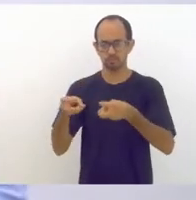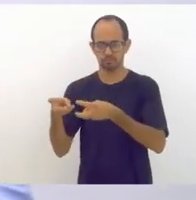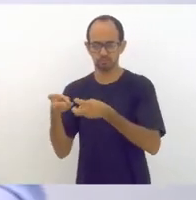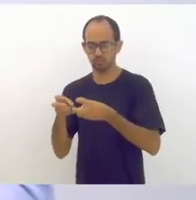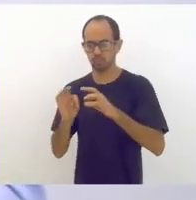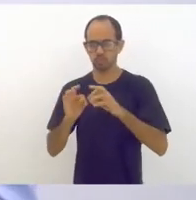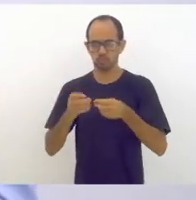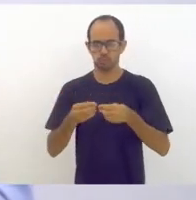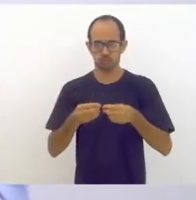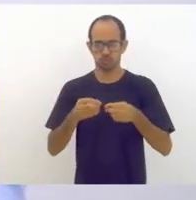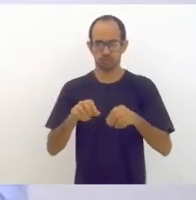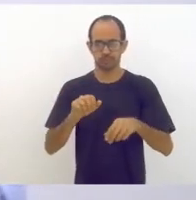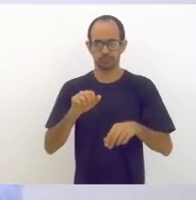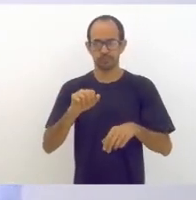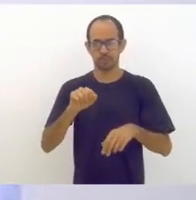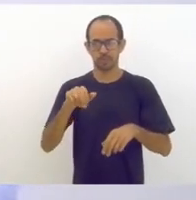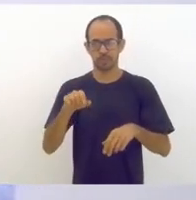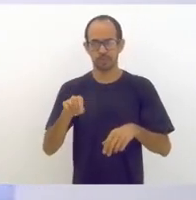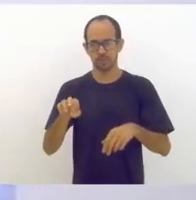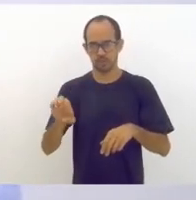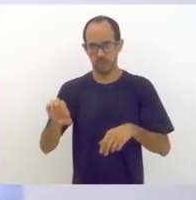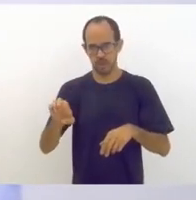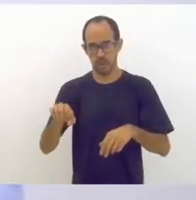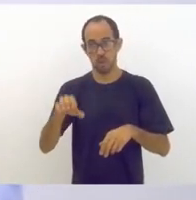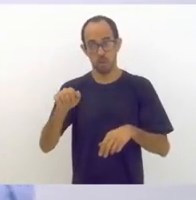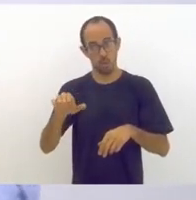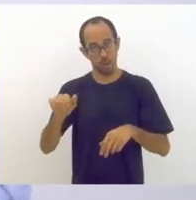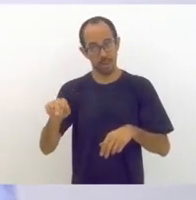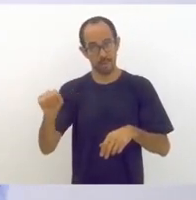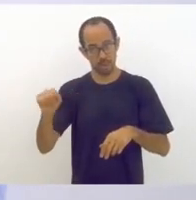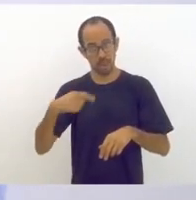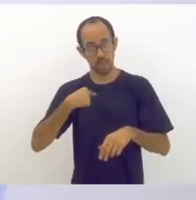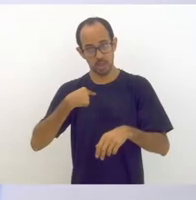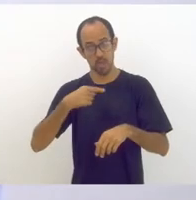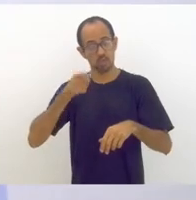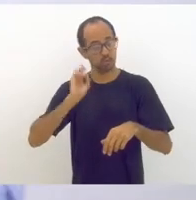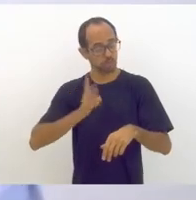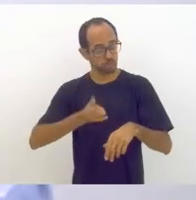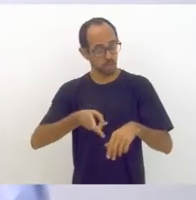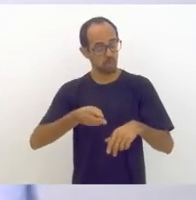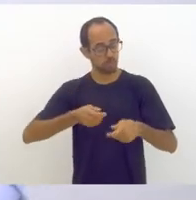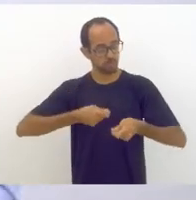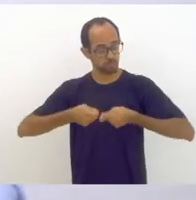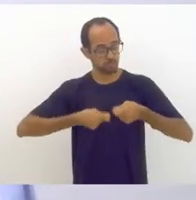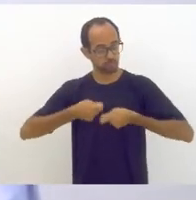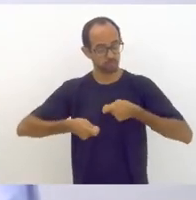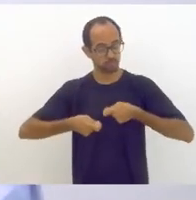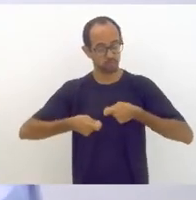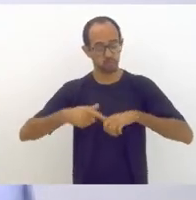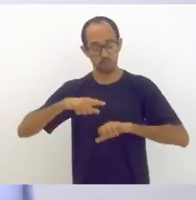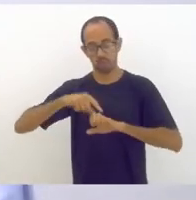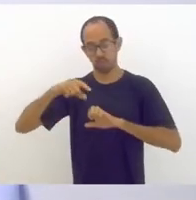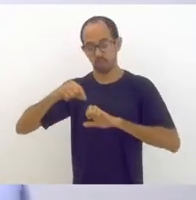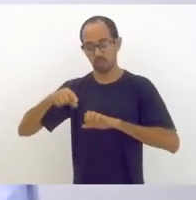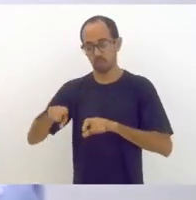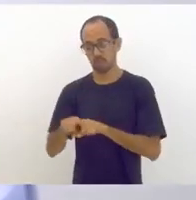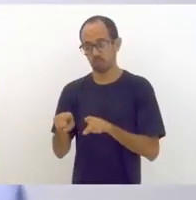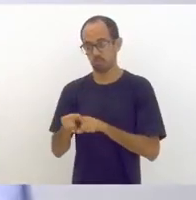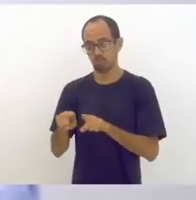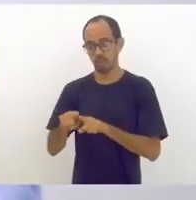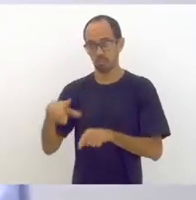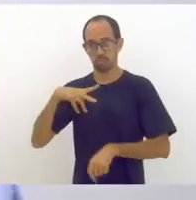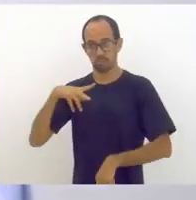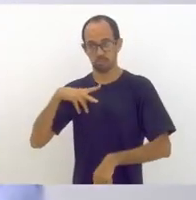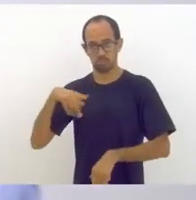Correia, sempre fui um dos principais interlocutores aqui, tanto do setor privado quanto do setor empresarial, porque a minha vida pública